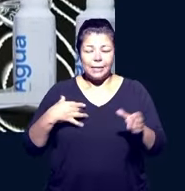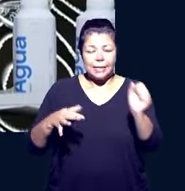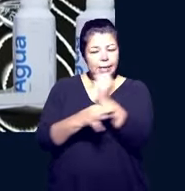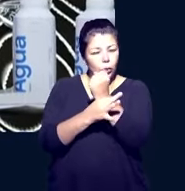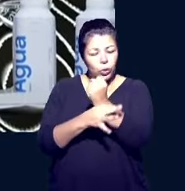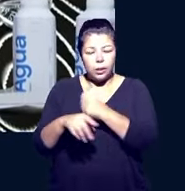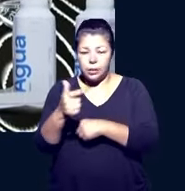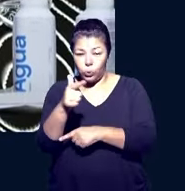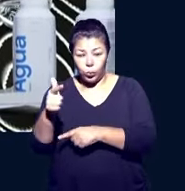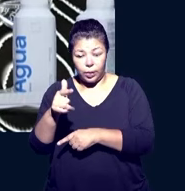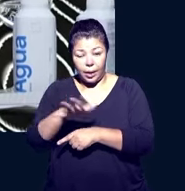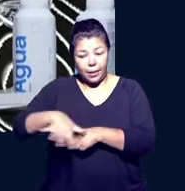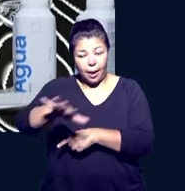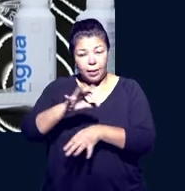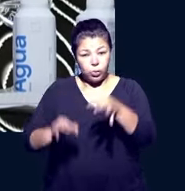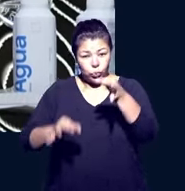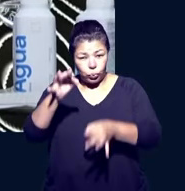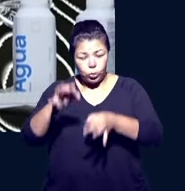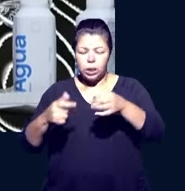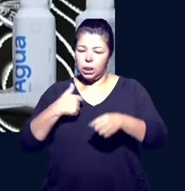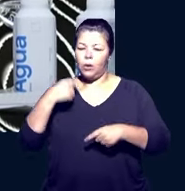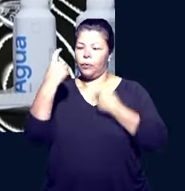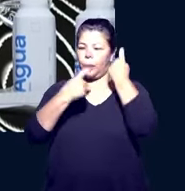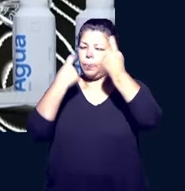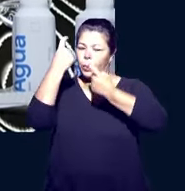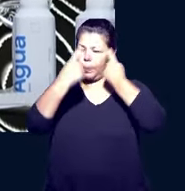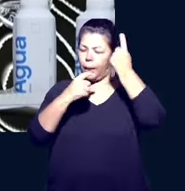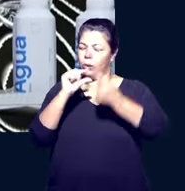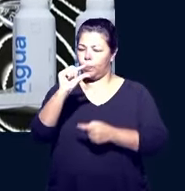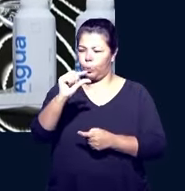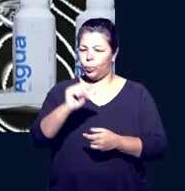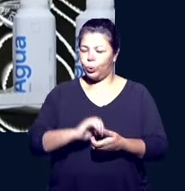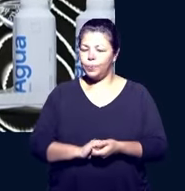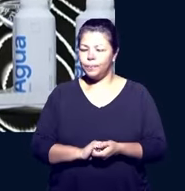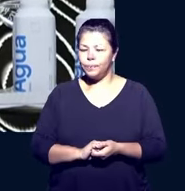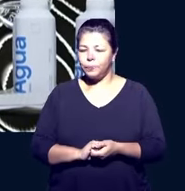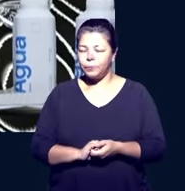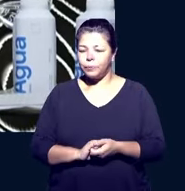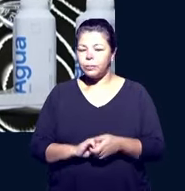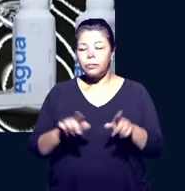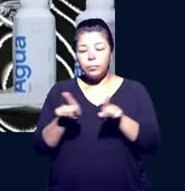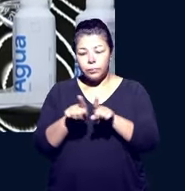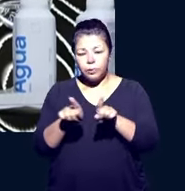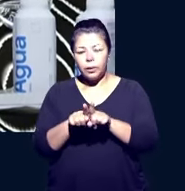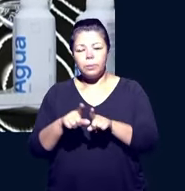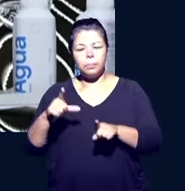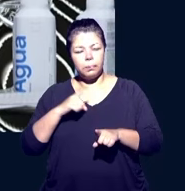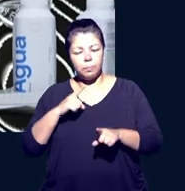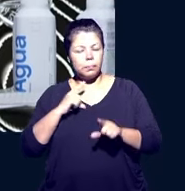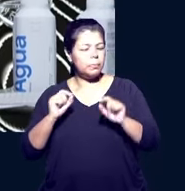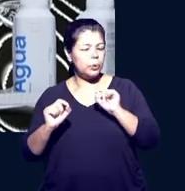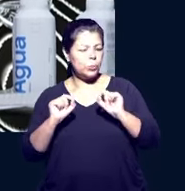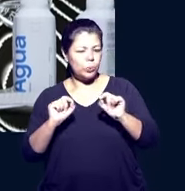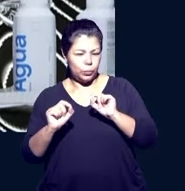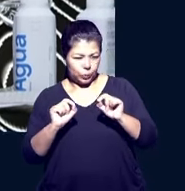e área de saúde eh me me preocupam a a a questão da litigiosidade trabalhista